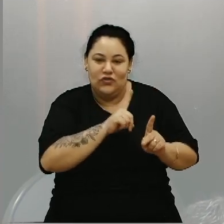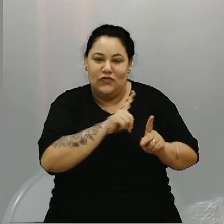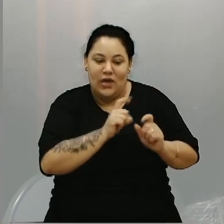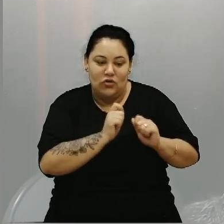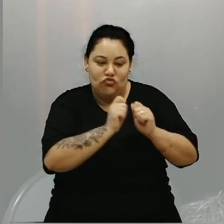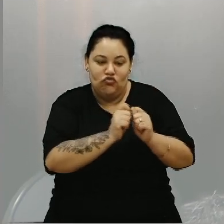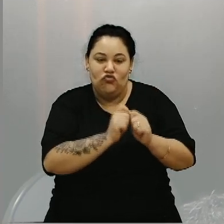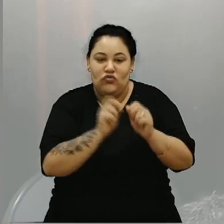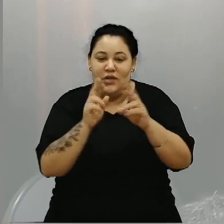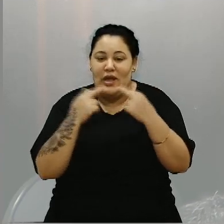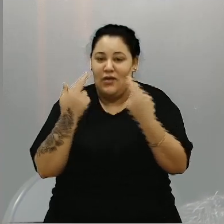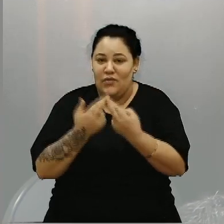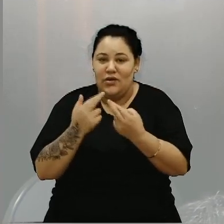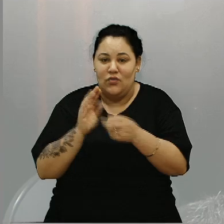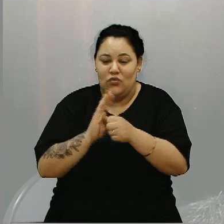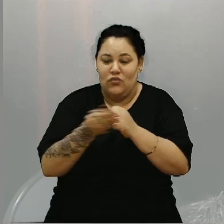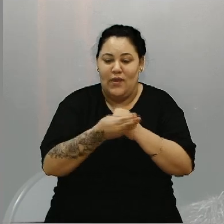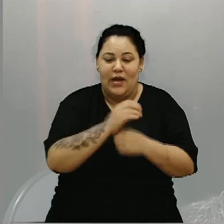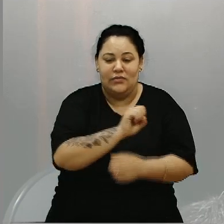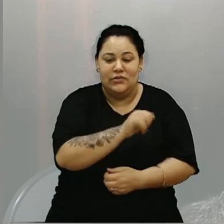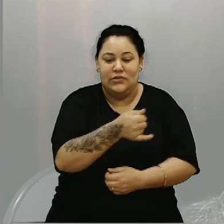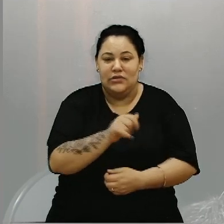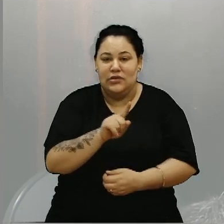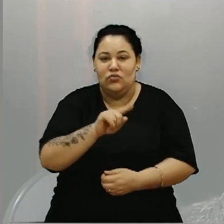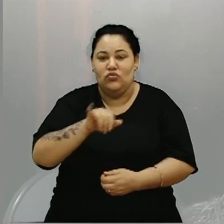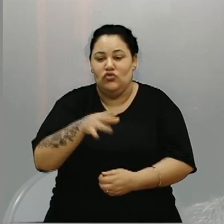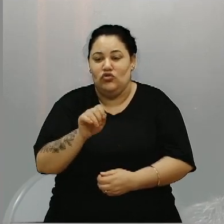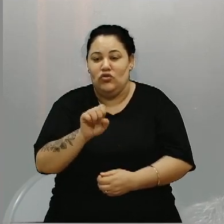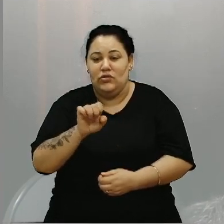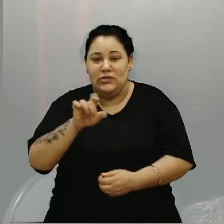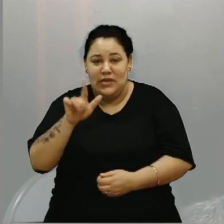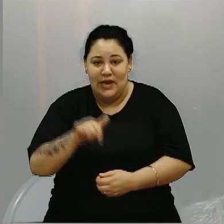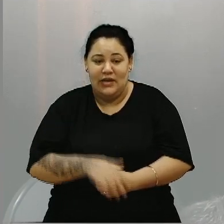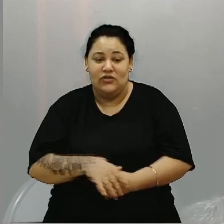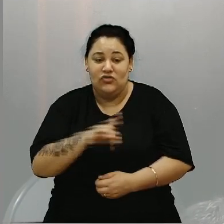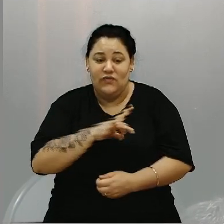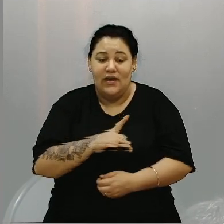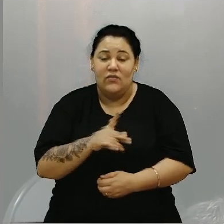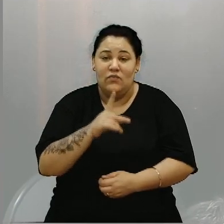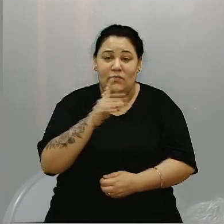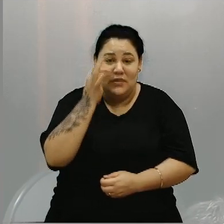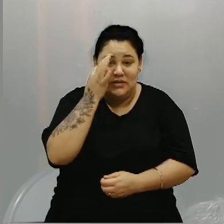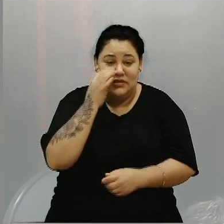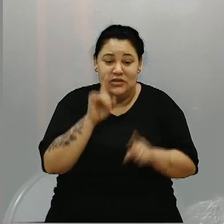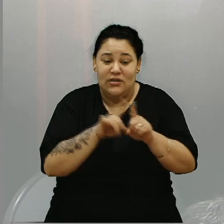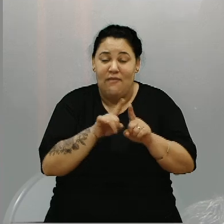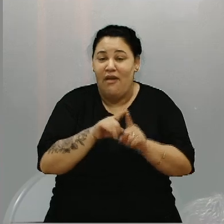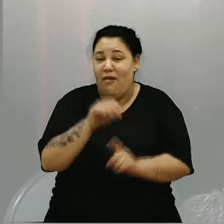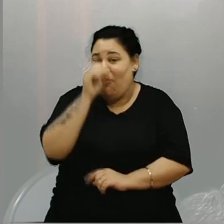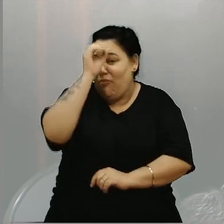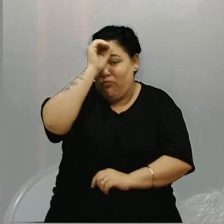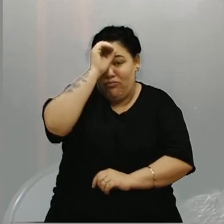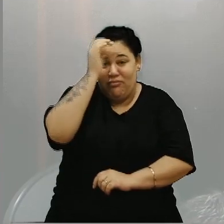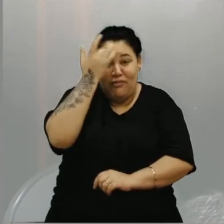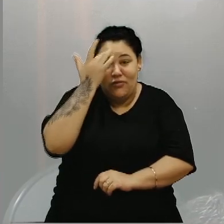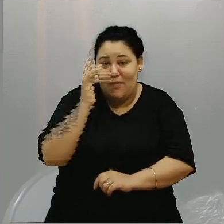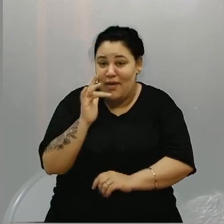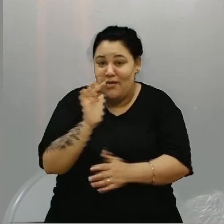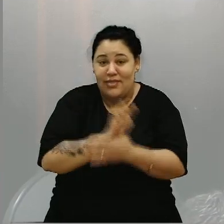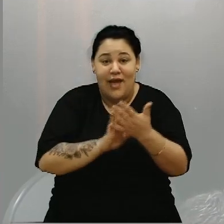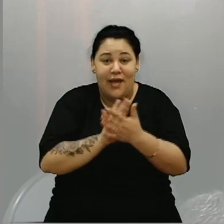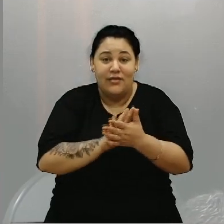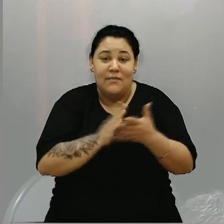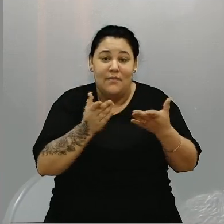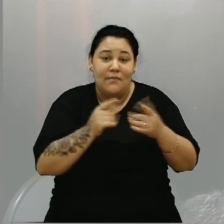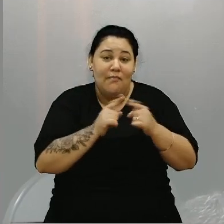José, vereador Rafael, que estiveram lá na reunião do São José, que não sabia de nada, não sabia... mas agora, 15 dias